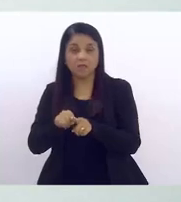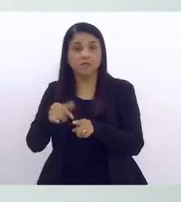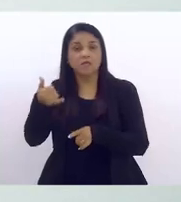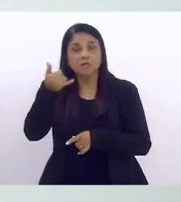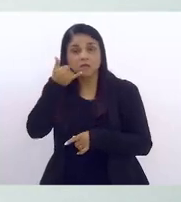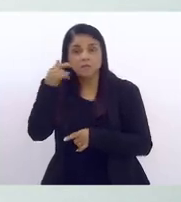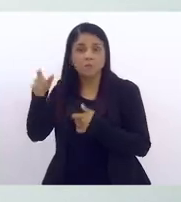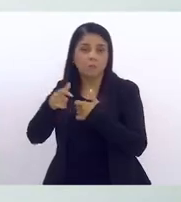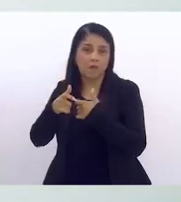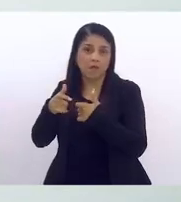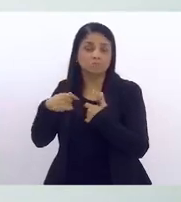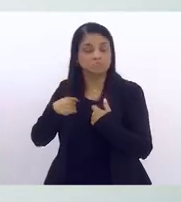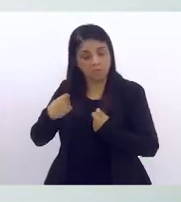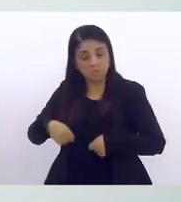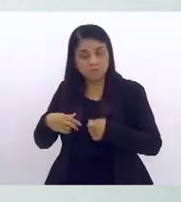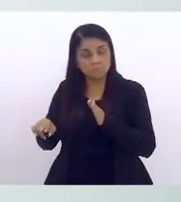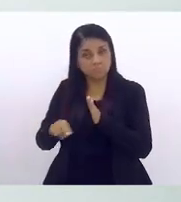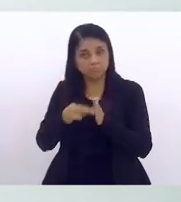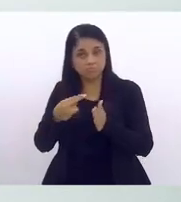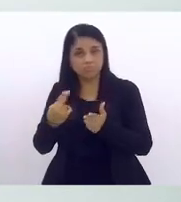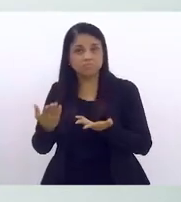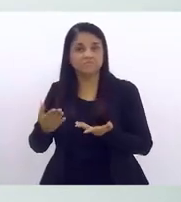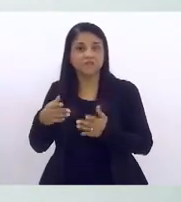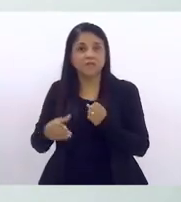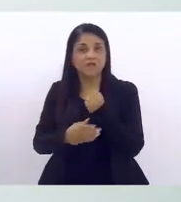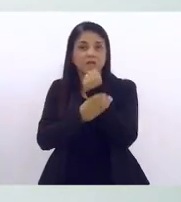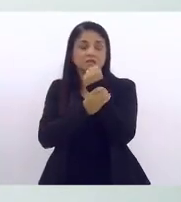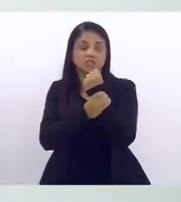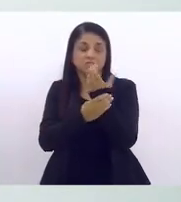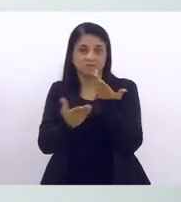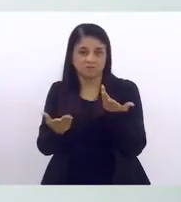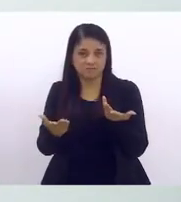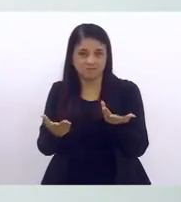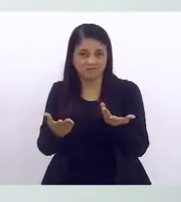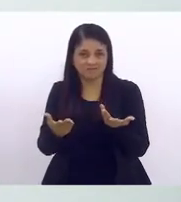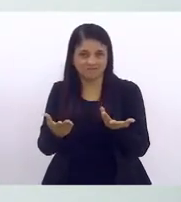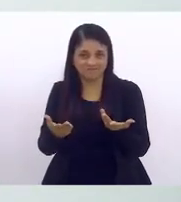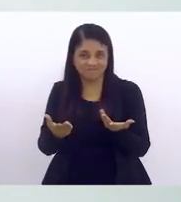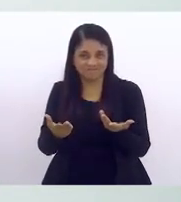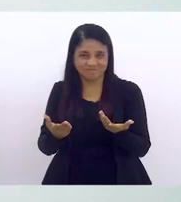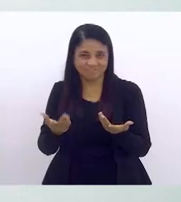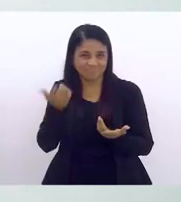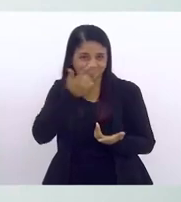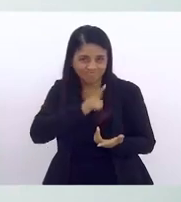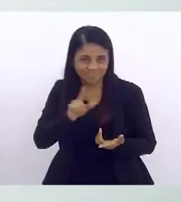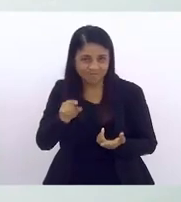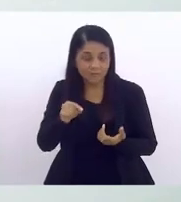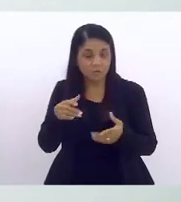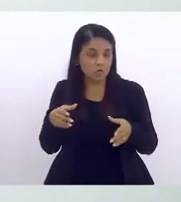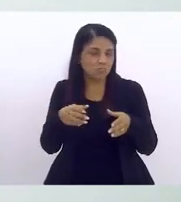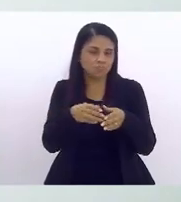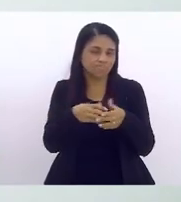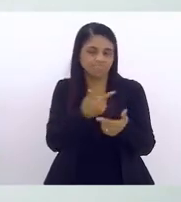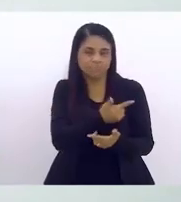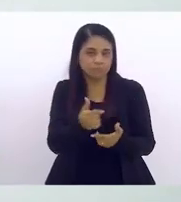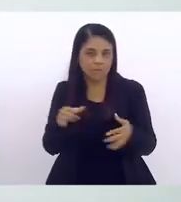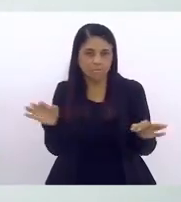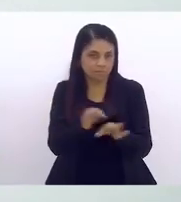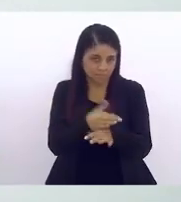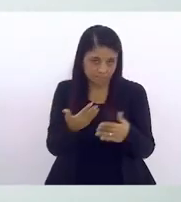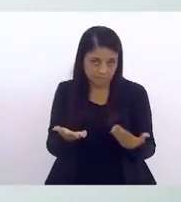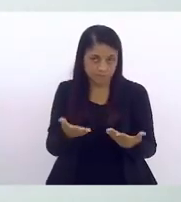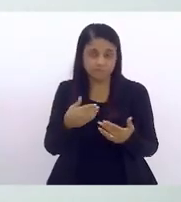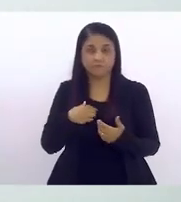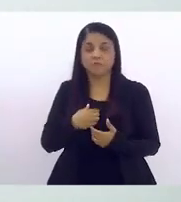que tem que fazer cesárea? Porque é o único jeito que tem de garantir segurança daquele binômio, já que eu não tenho equipes completas naqueles territórios. Doutor Antônio,